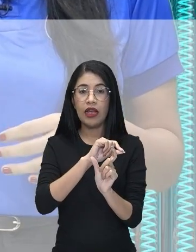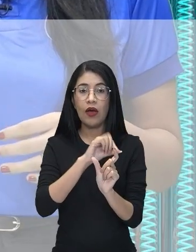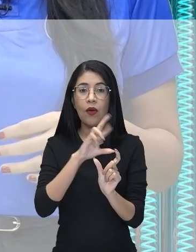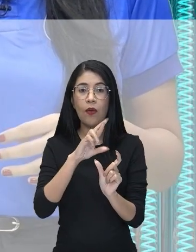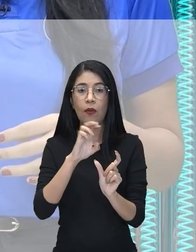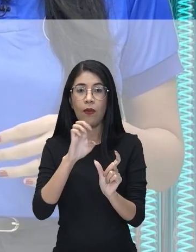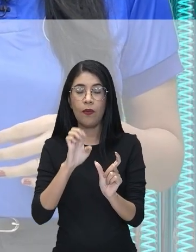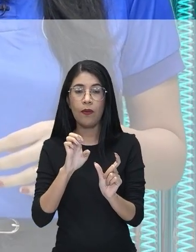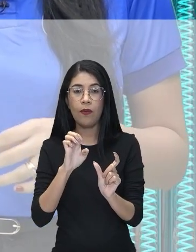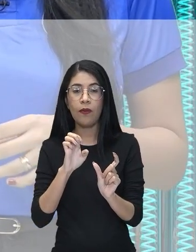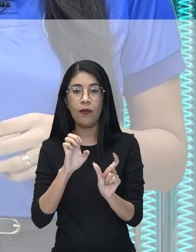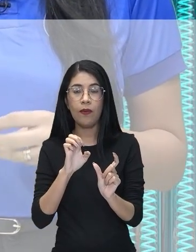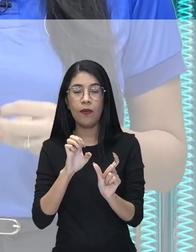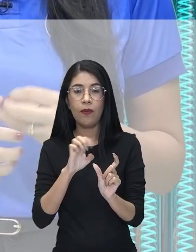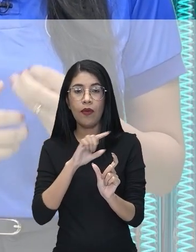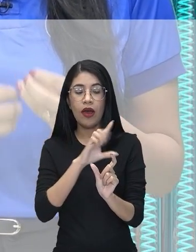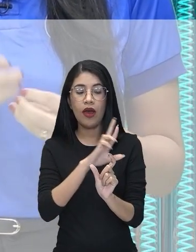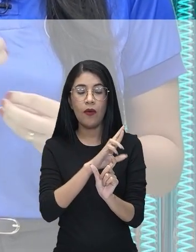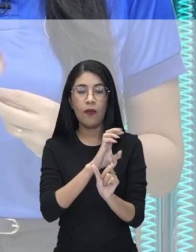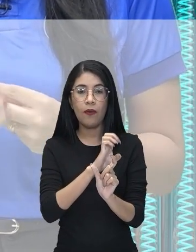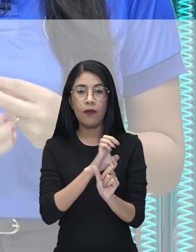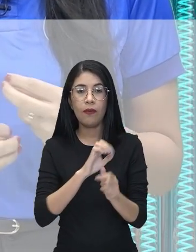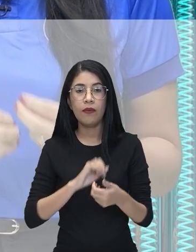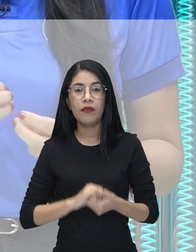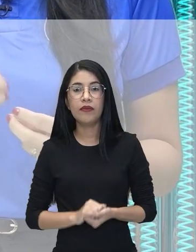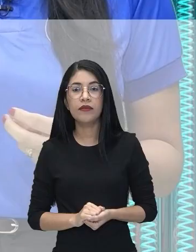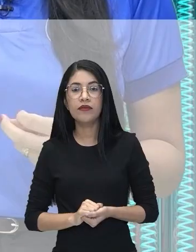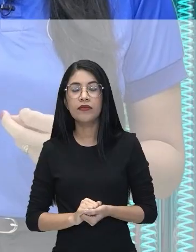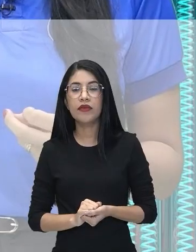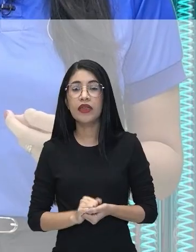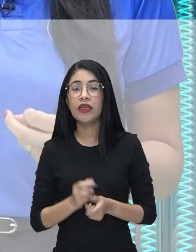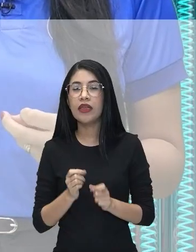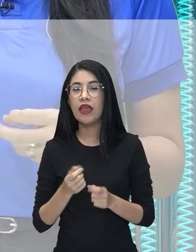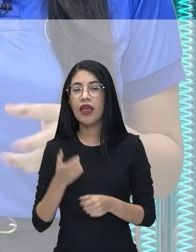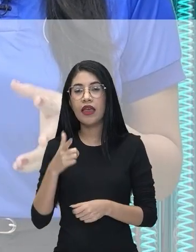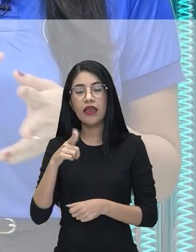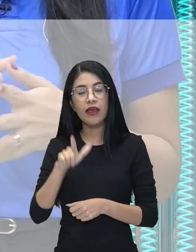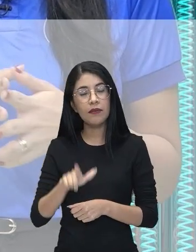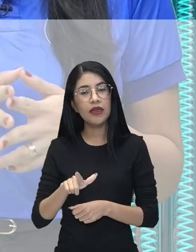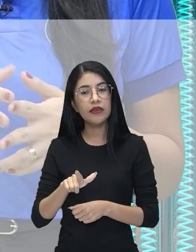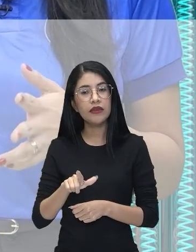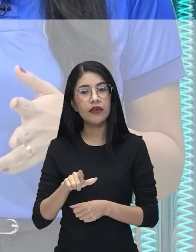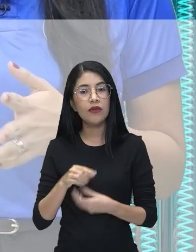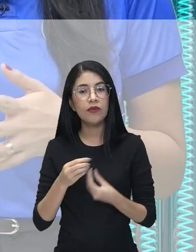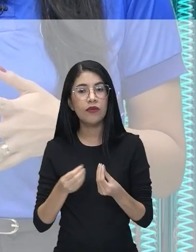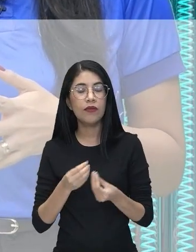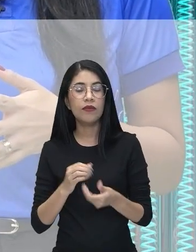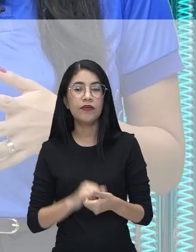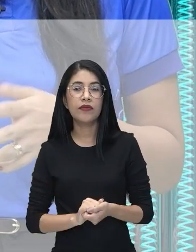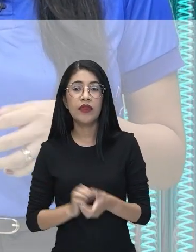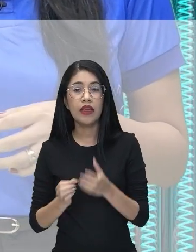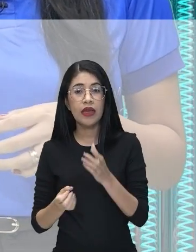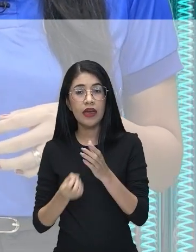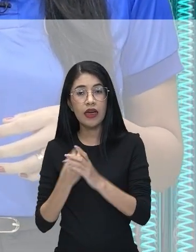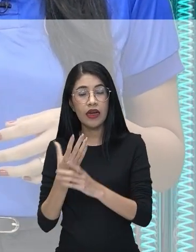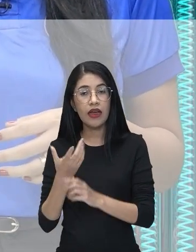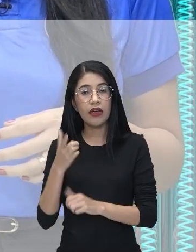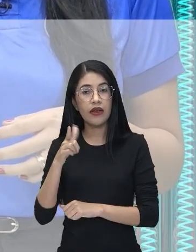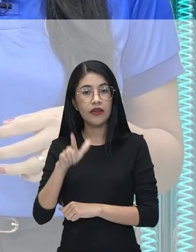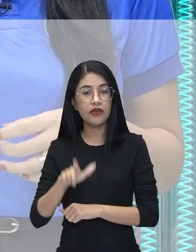prefixo re, que dá a ideia de repetição. Creation é criação